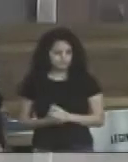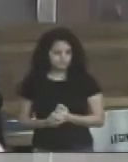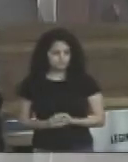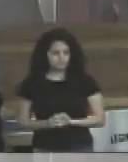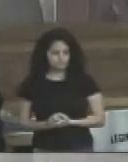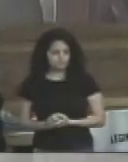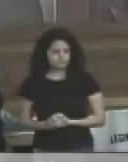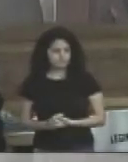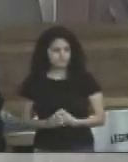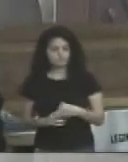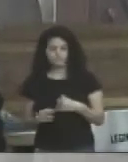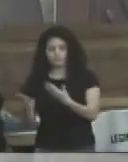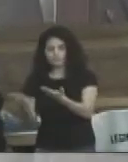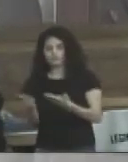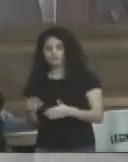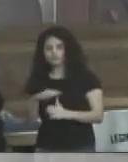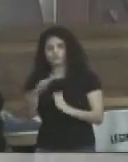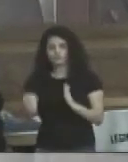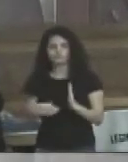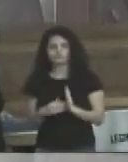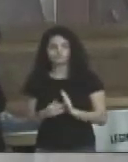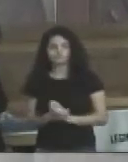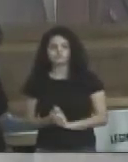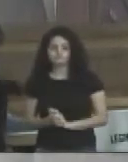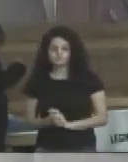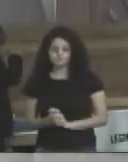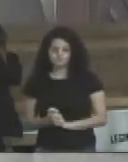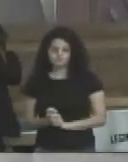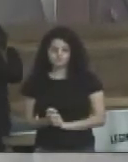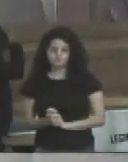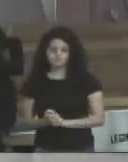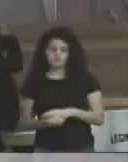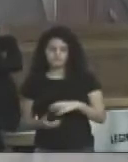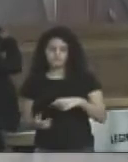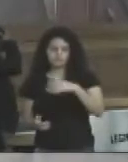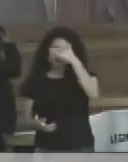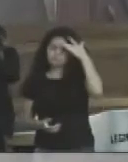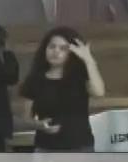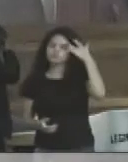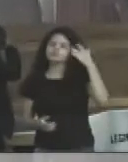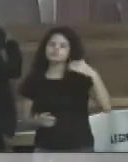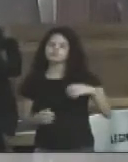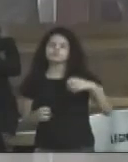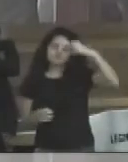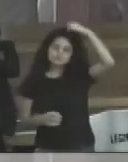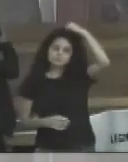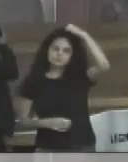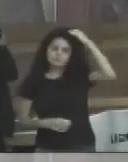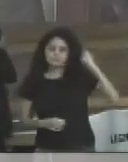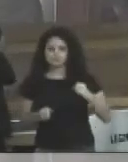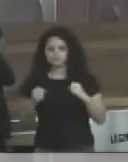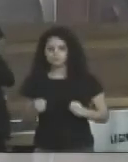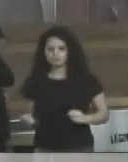Então, né, convidar toda a população, falar, Rubim, toda a população de Angra que possa estar presente lá no sábado, às 9 horas da manhã.